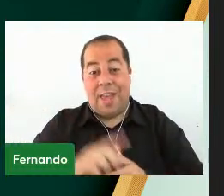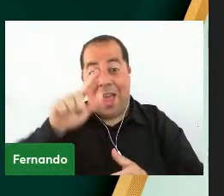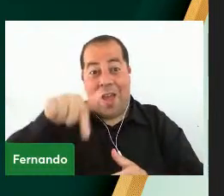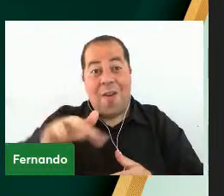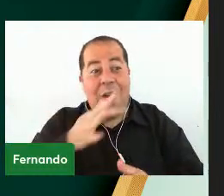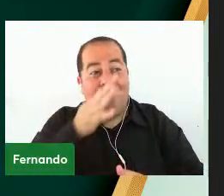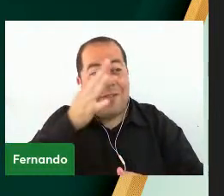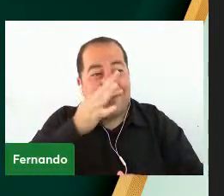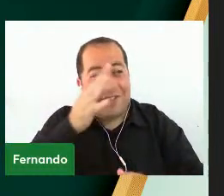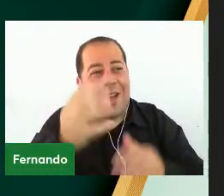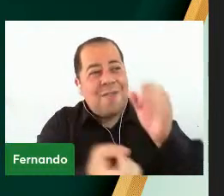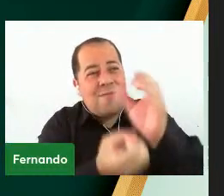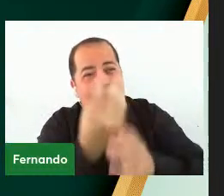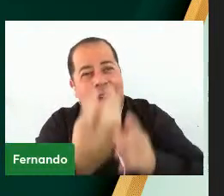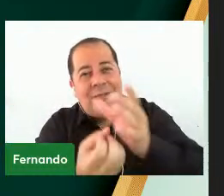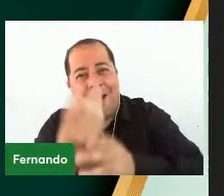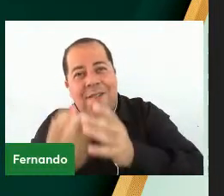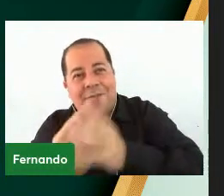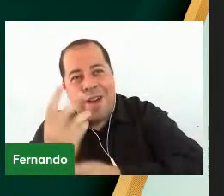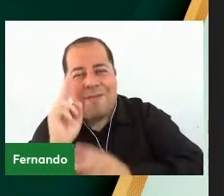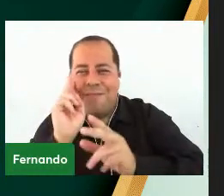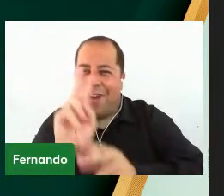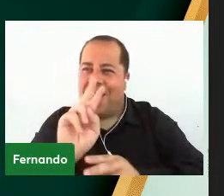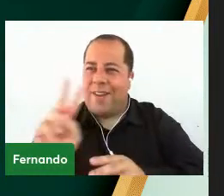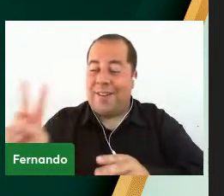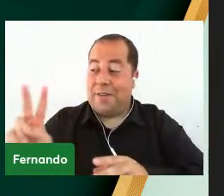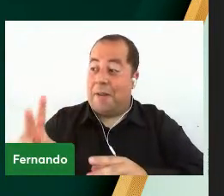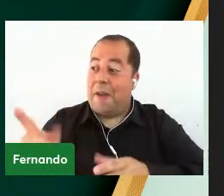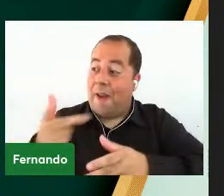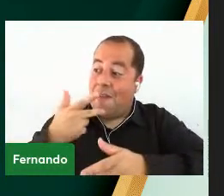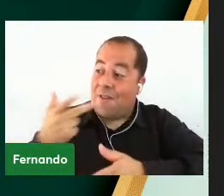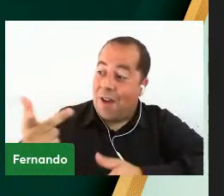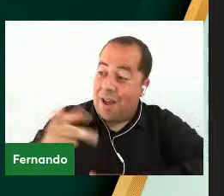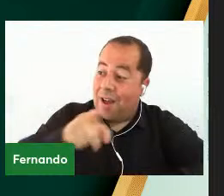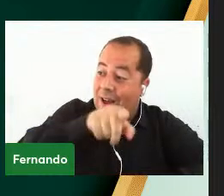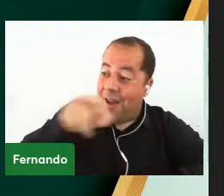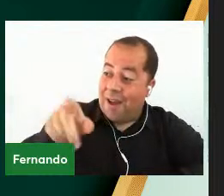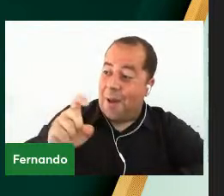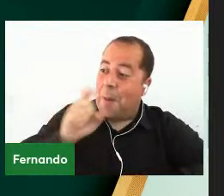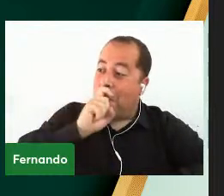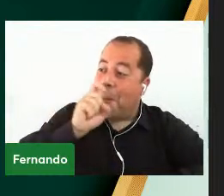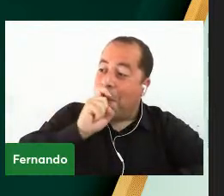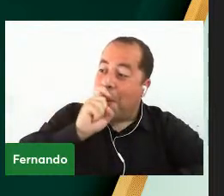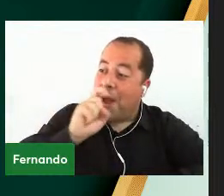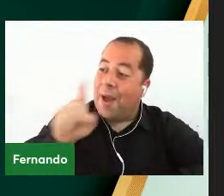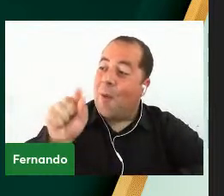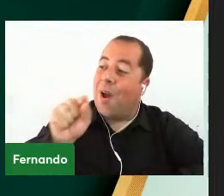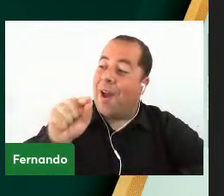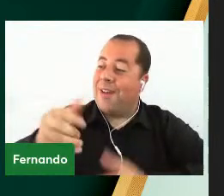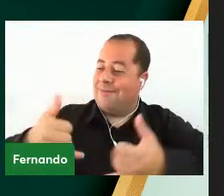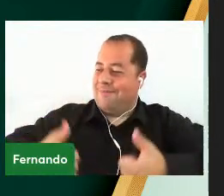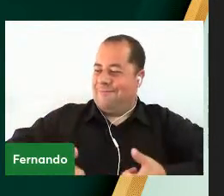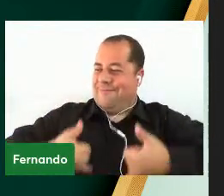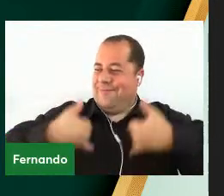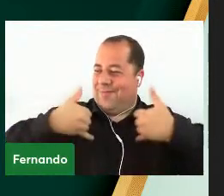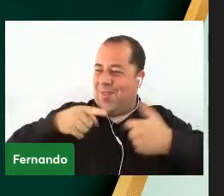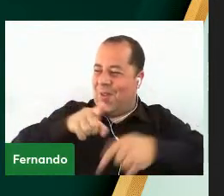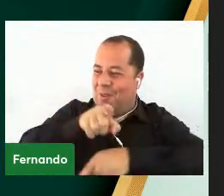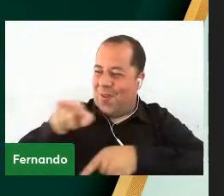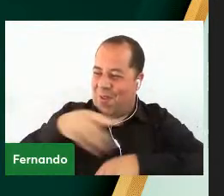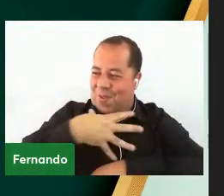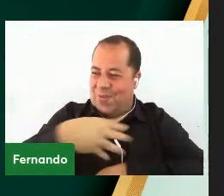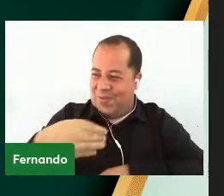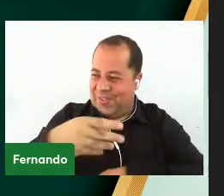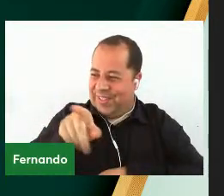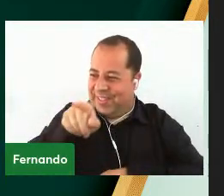já se anuncia. Dizer aos pais que sintam-se orgulhosos dos vossos filhos, pois ao longo